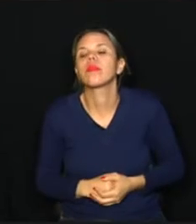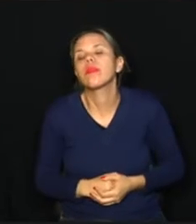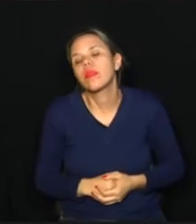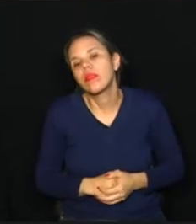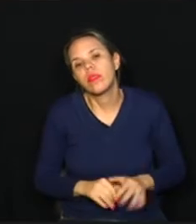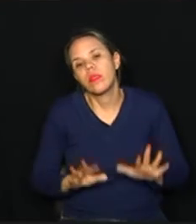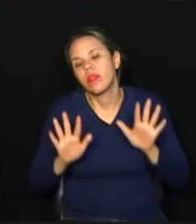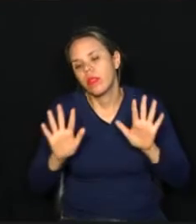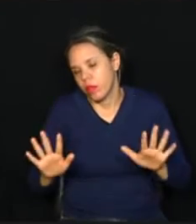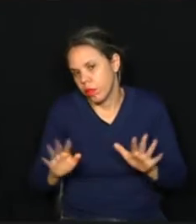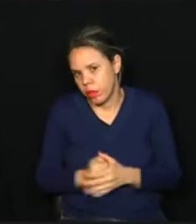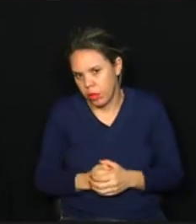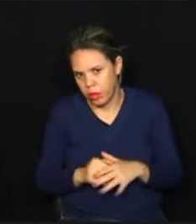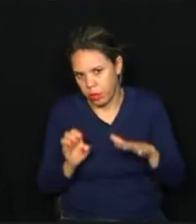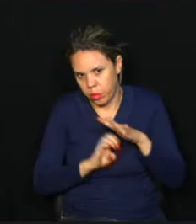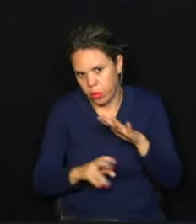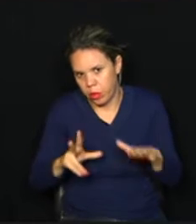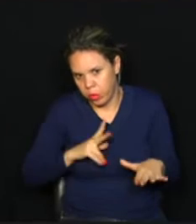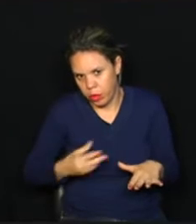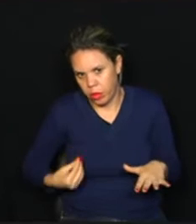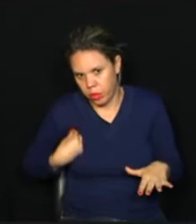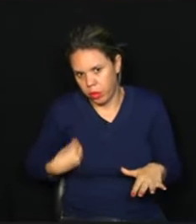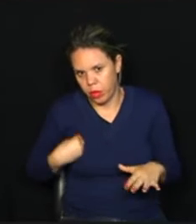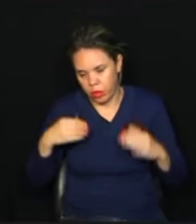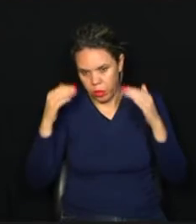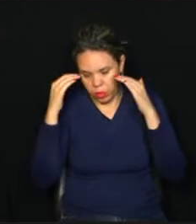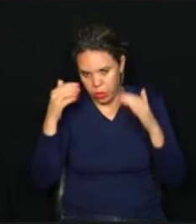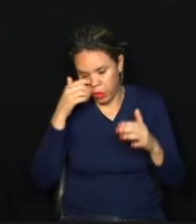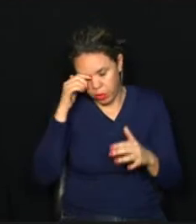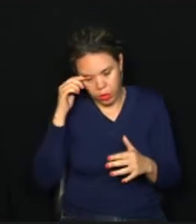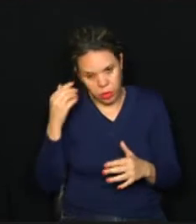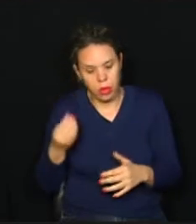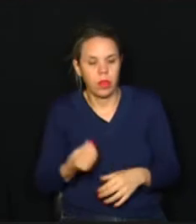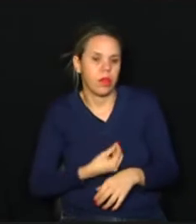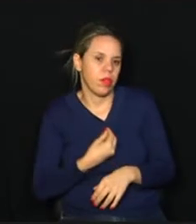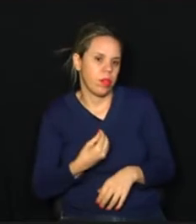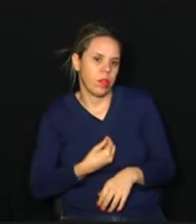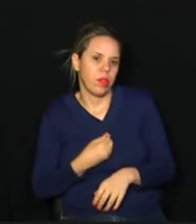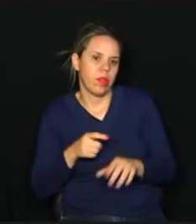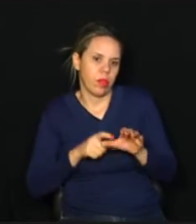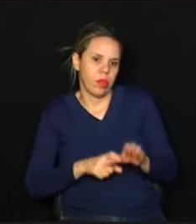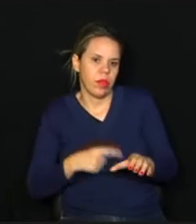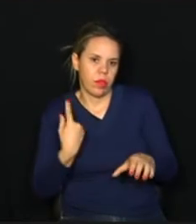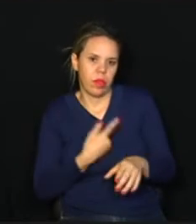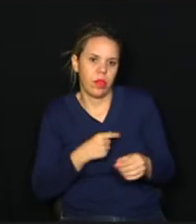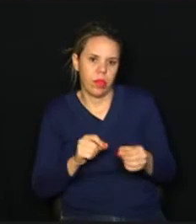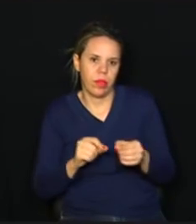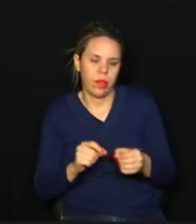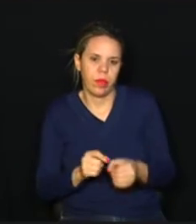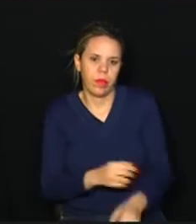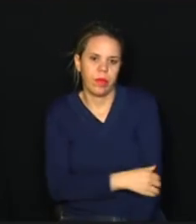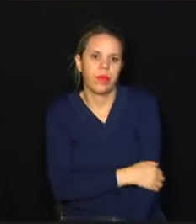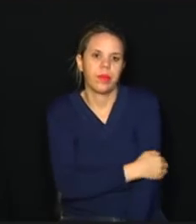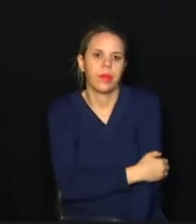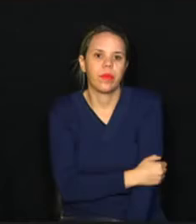Porém, a iniciativa privada vive dos serviços que nós realizamos.